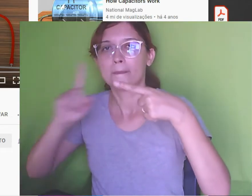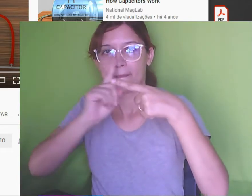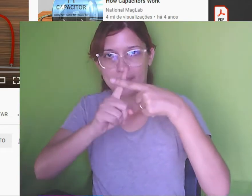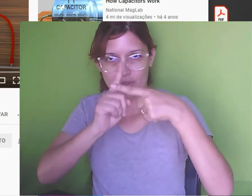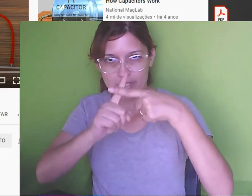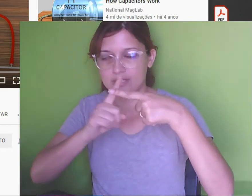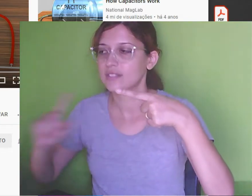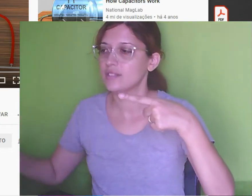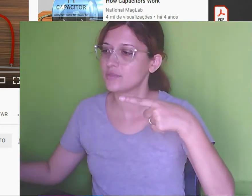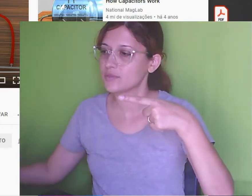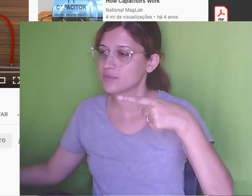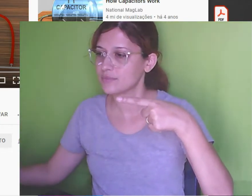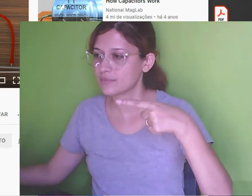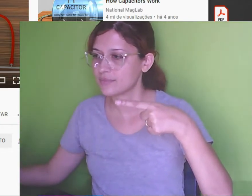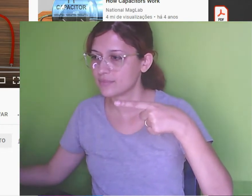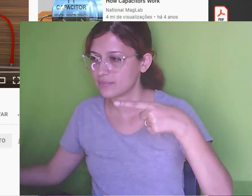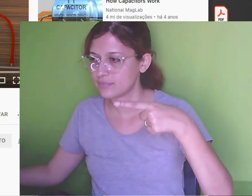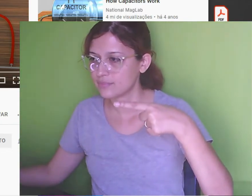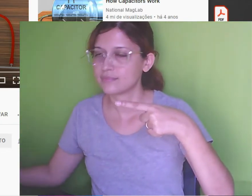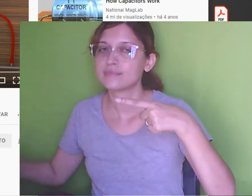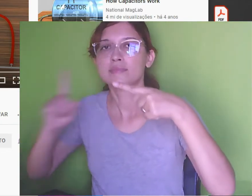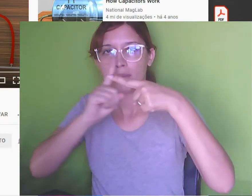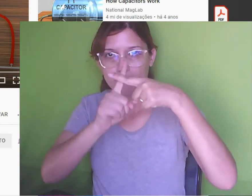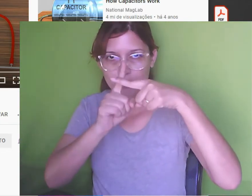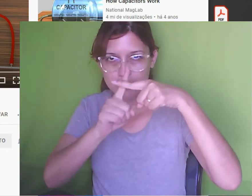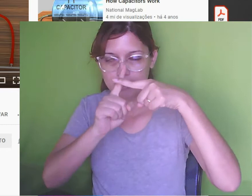positivo com positivo.